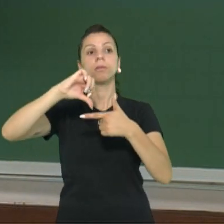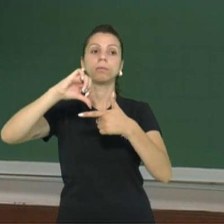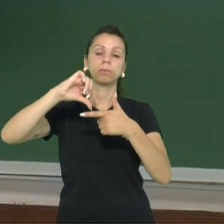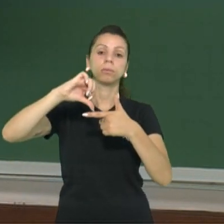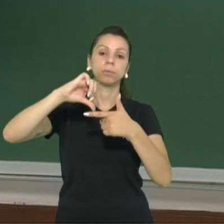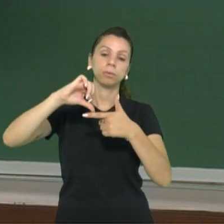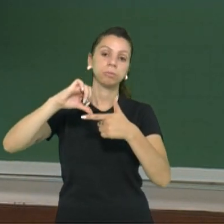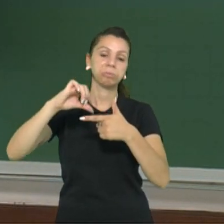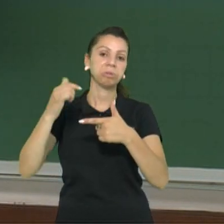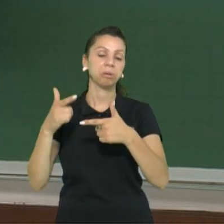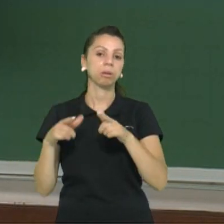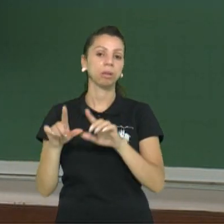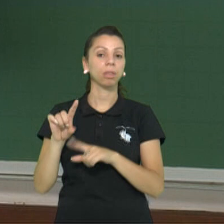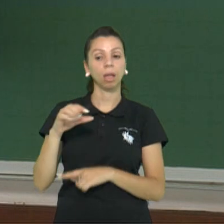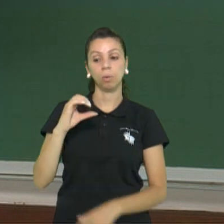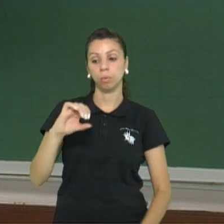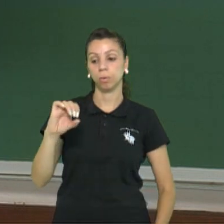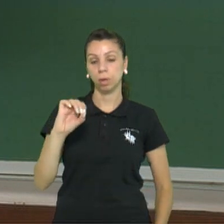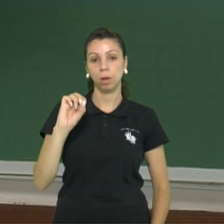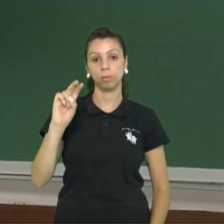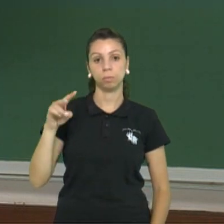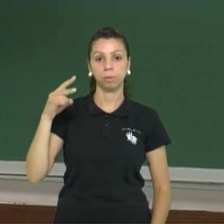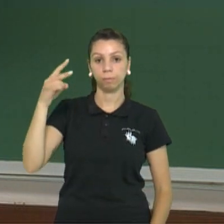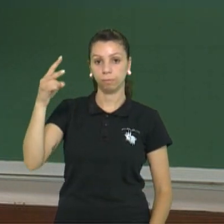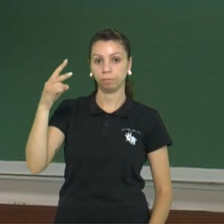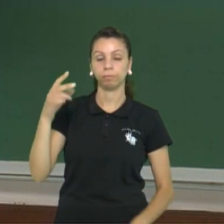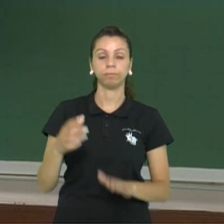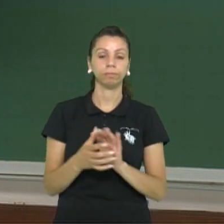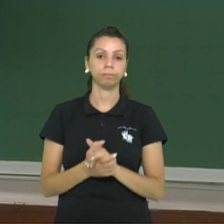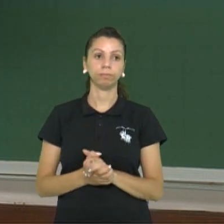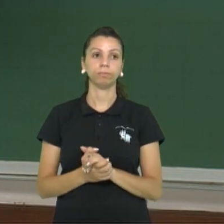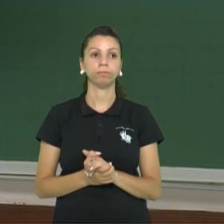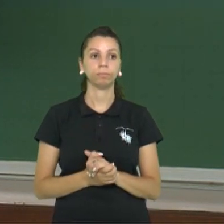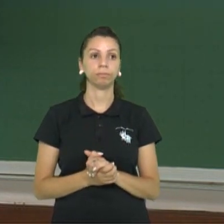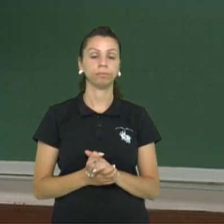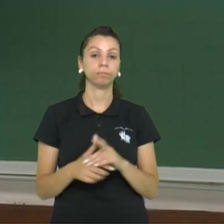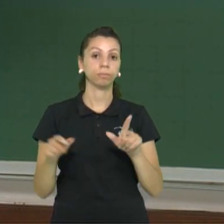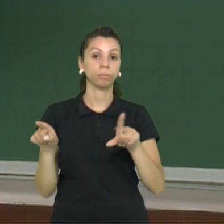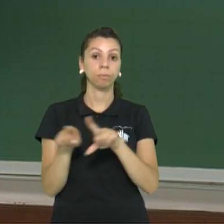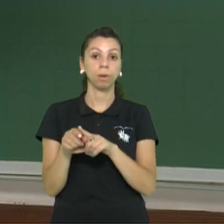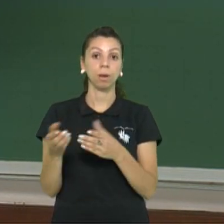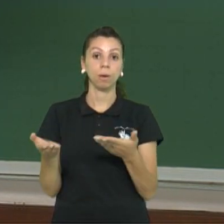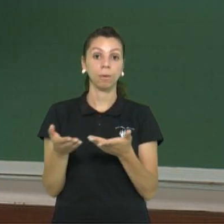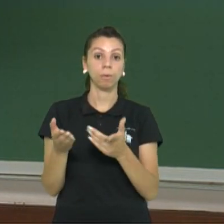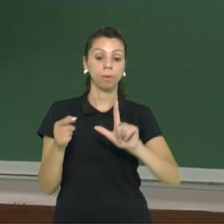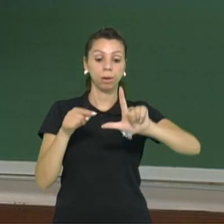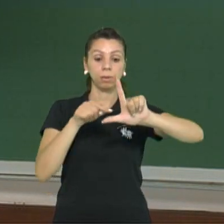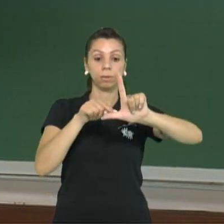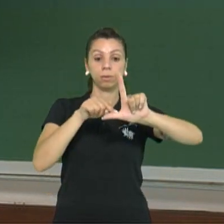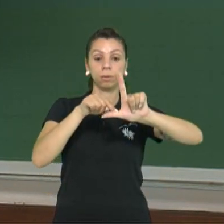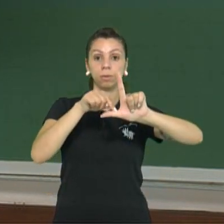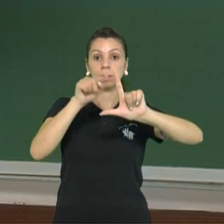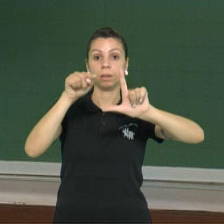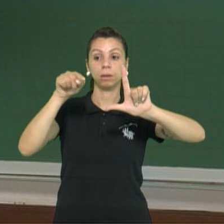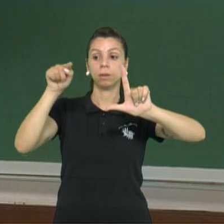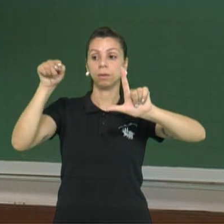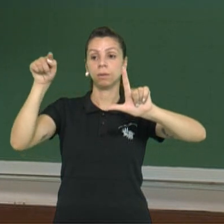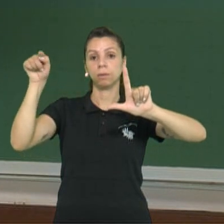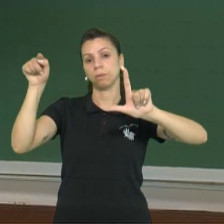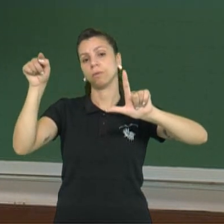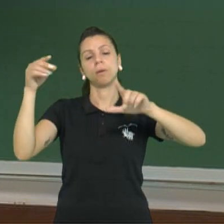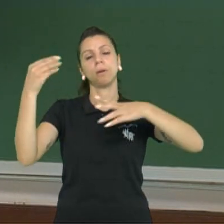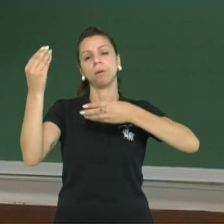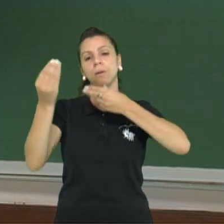função quadrática. Na aula de hoje, nós veremos gráfico da função quadrática, ok? Como é que são